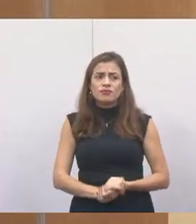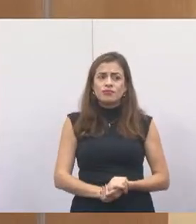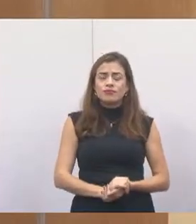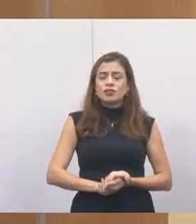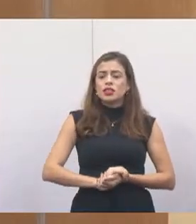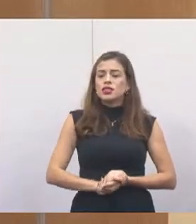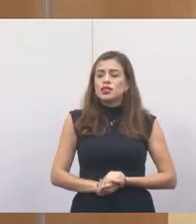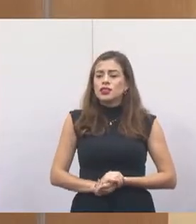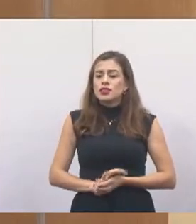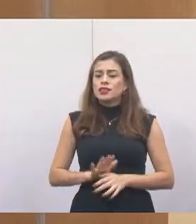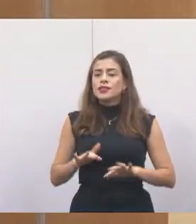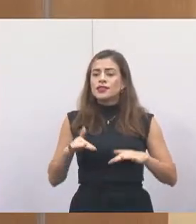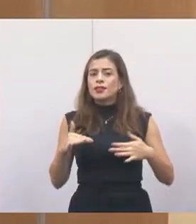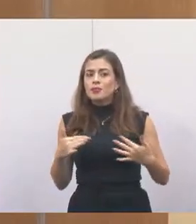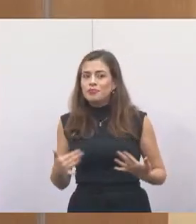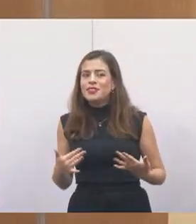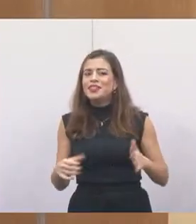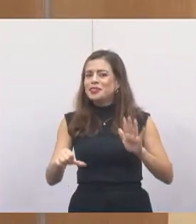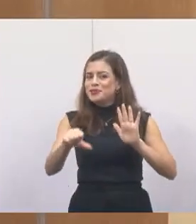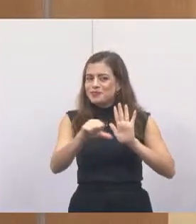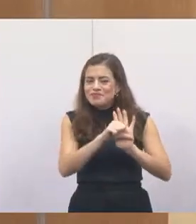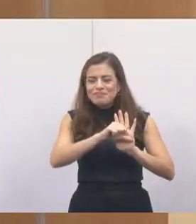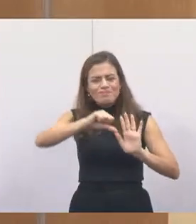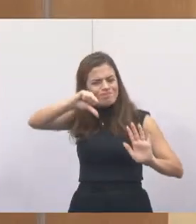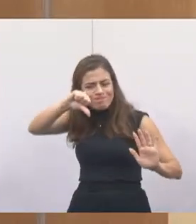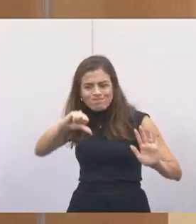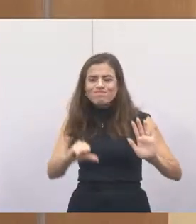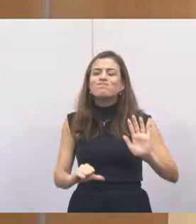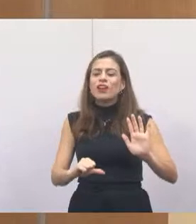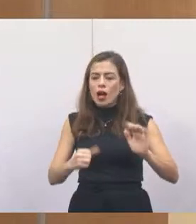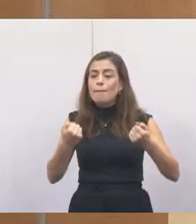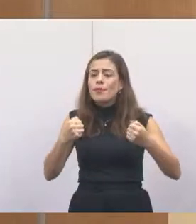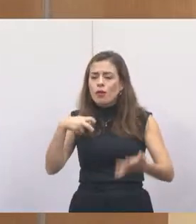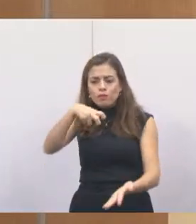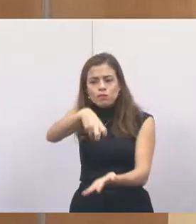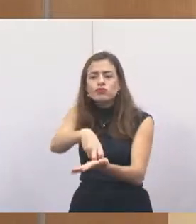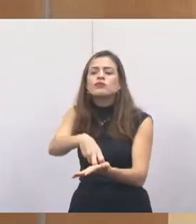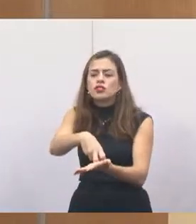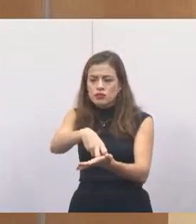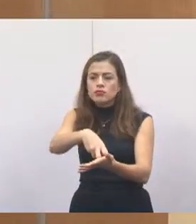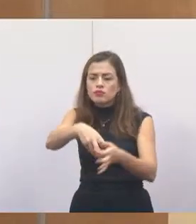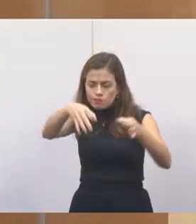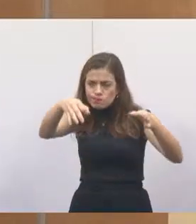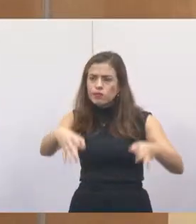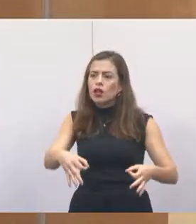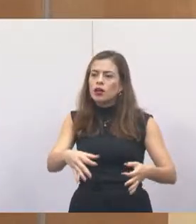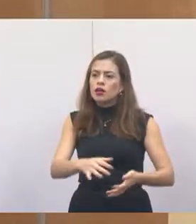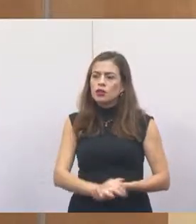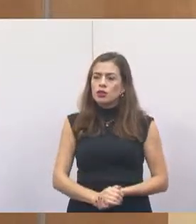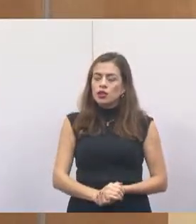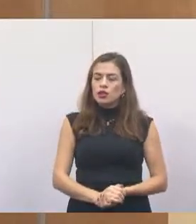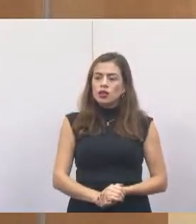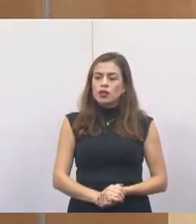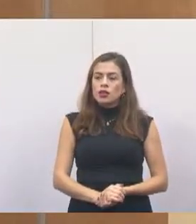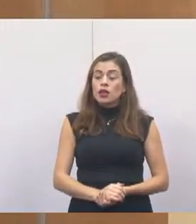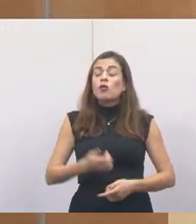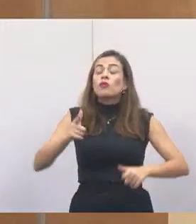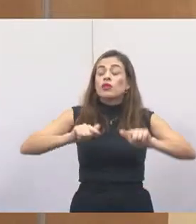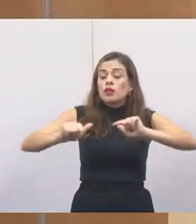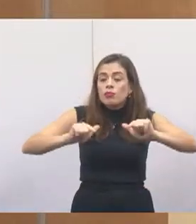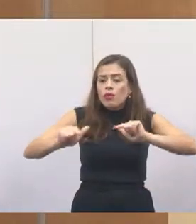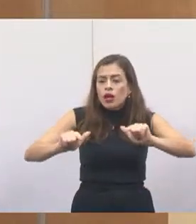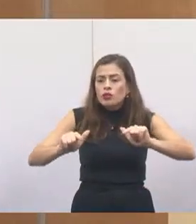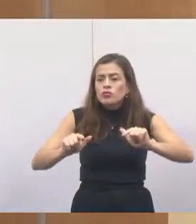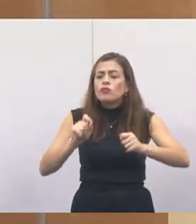crianças. É um crime hediondo e merece ser punido exemplarmente. E quem que faz esse trabalho, vereadores e